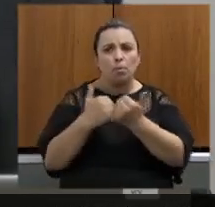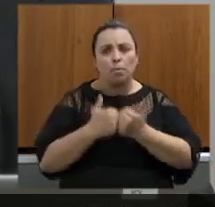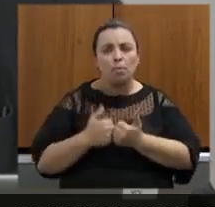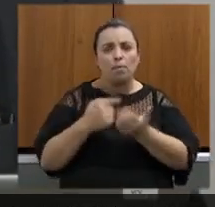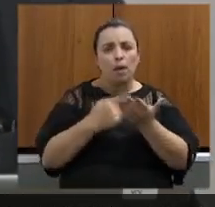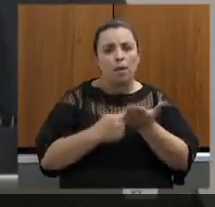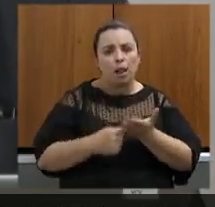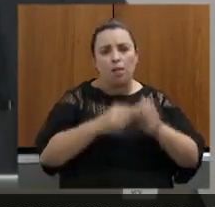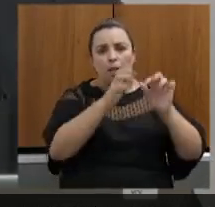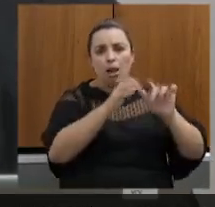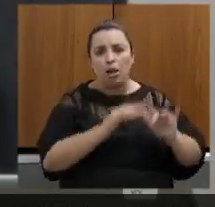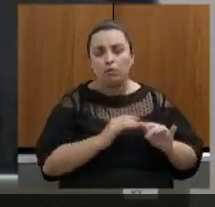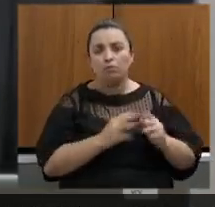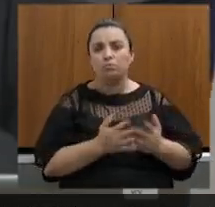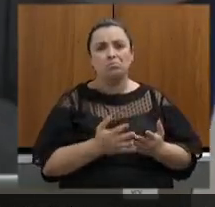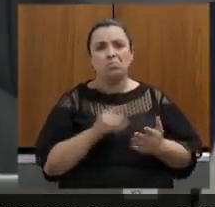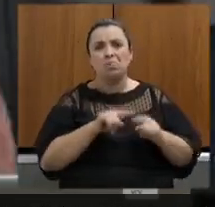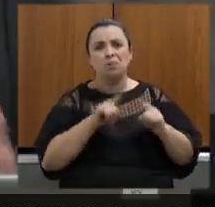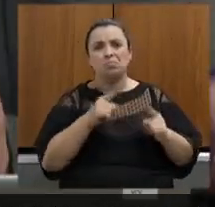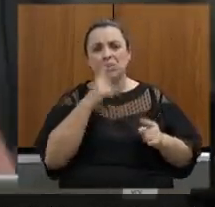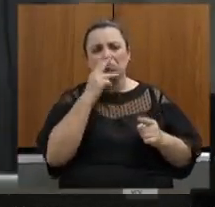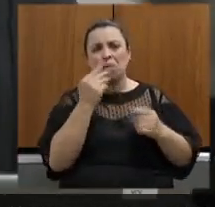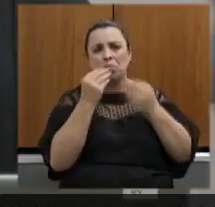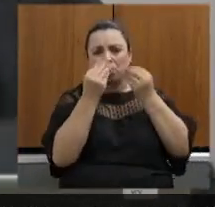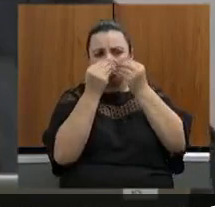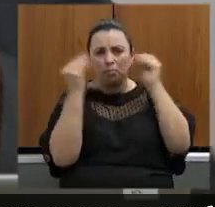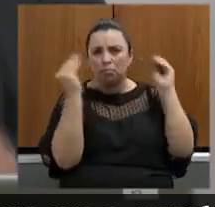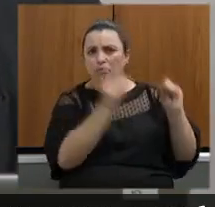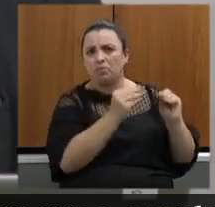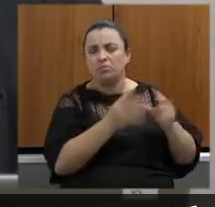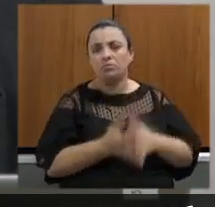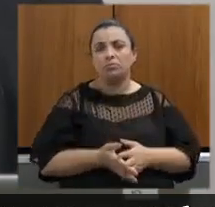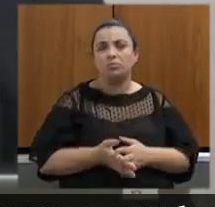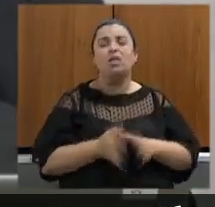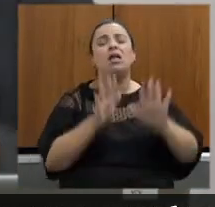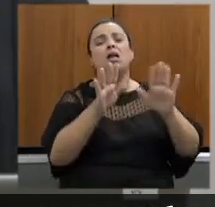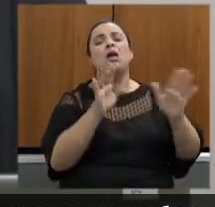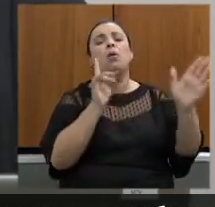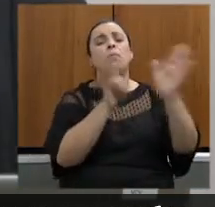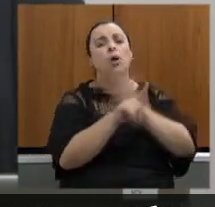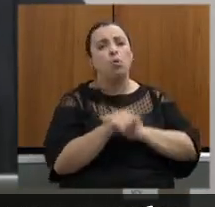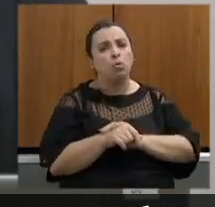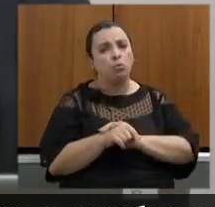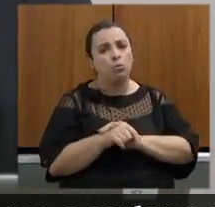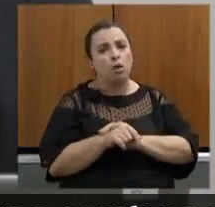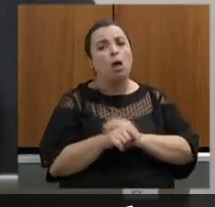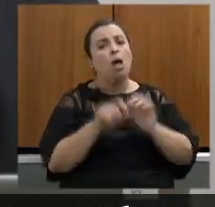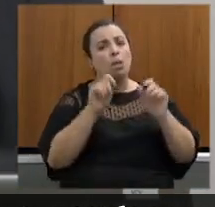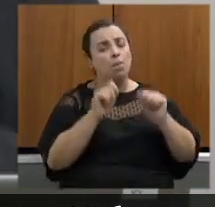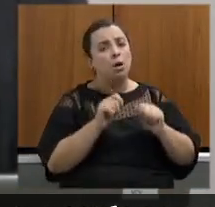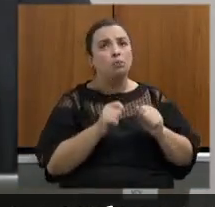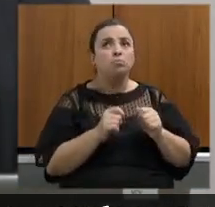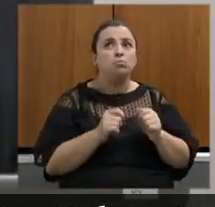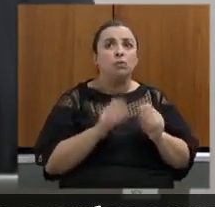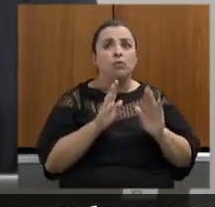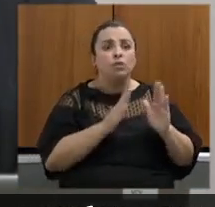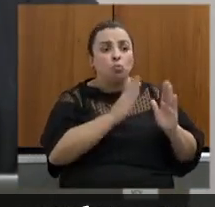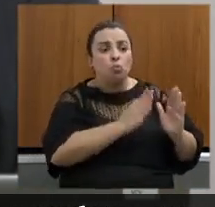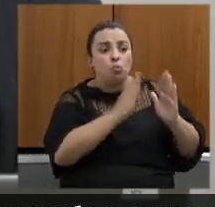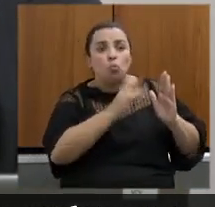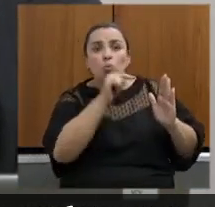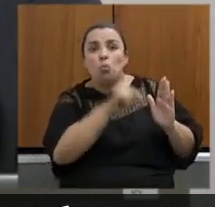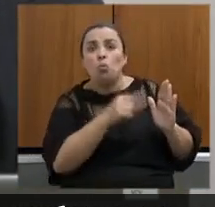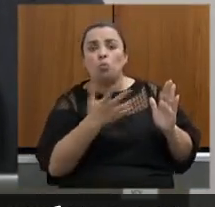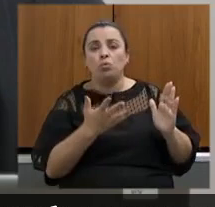ser duas questões uma seria possível é que tá pelo menos uma parte como não seja um sugeriu a